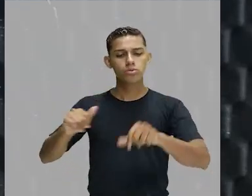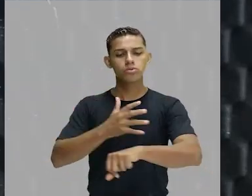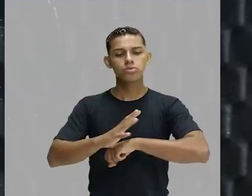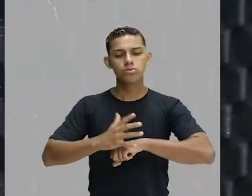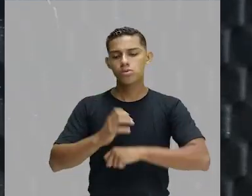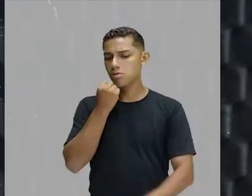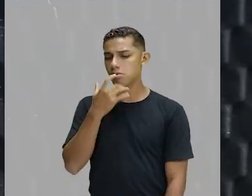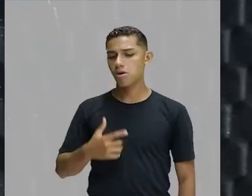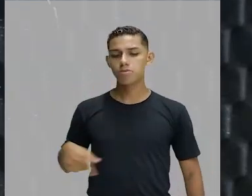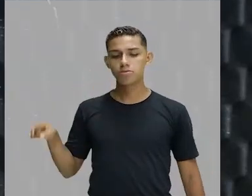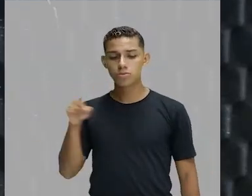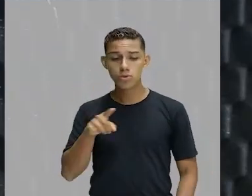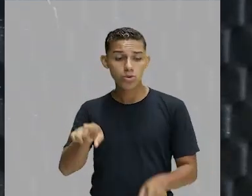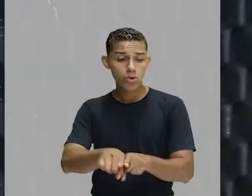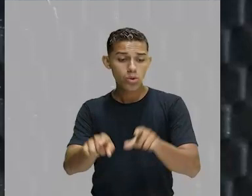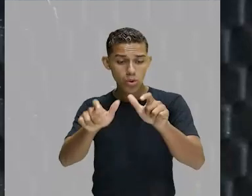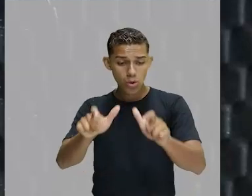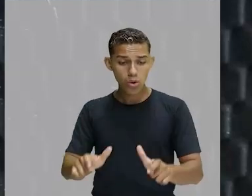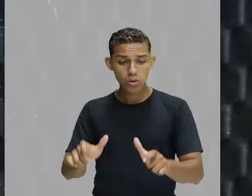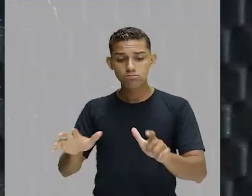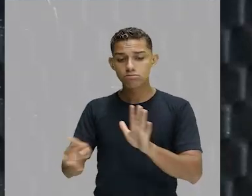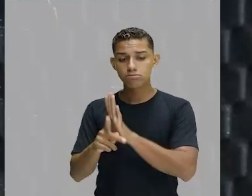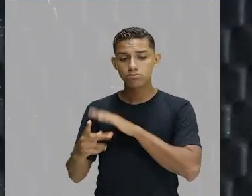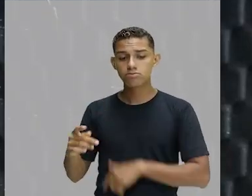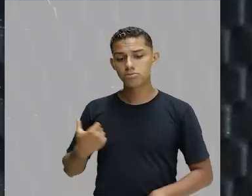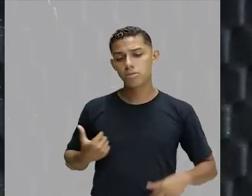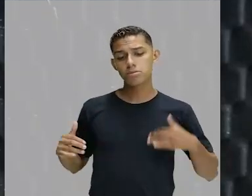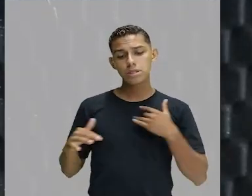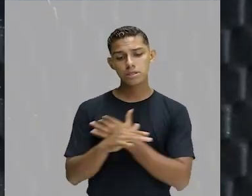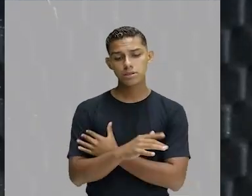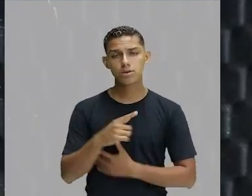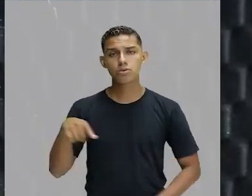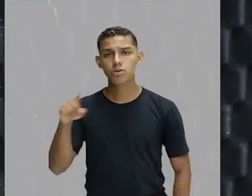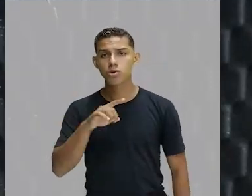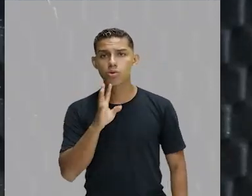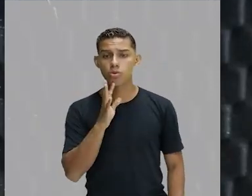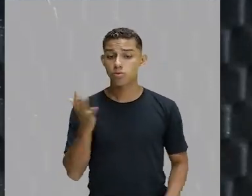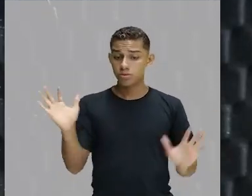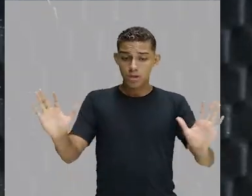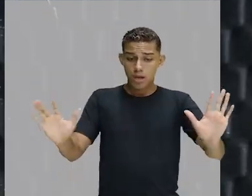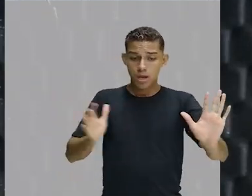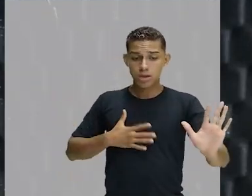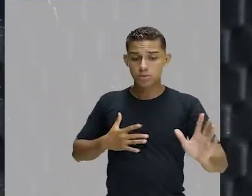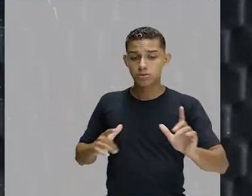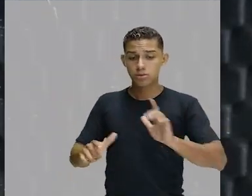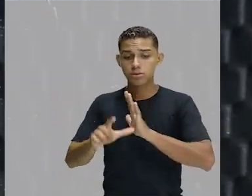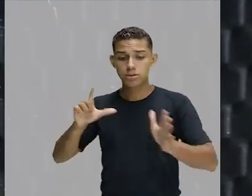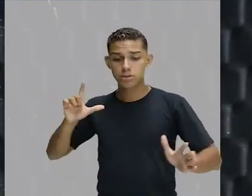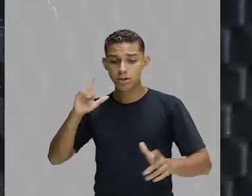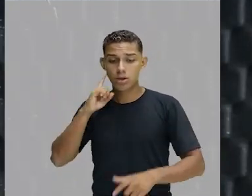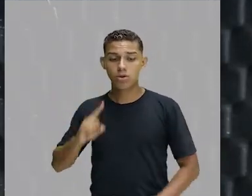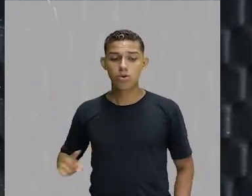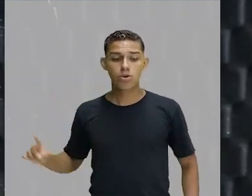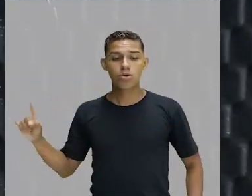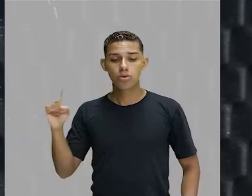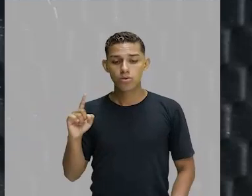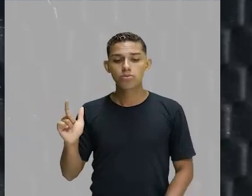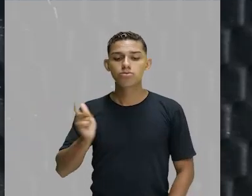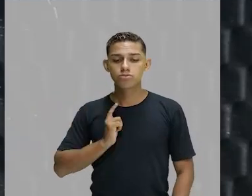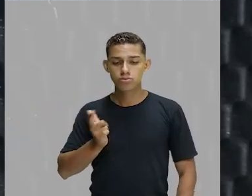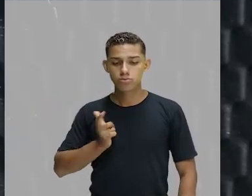um oferece. Então, tem um local, né, uma cidadezinha que vocês vão ver. Não vou dar spoiler antes, que vocês vão ver ainda,